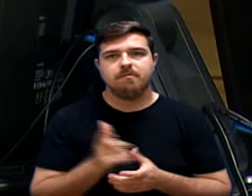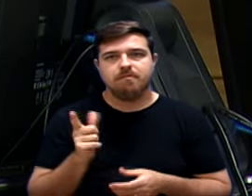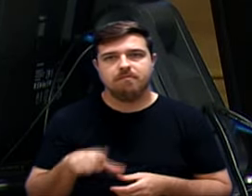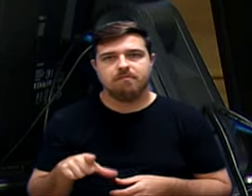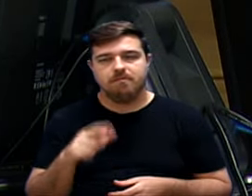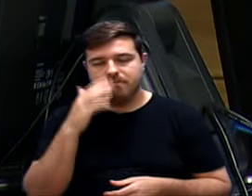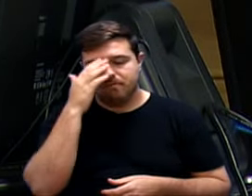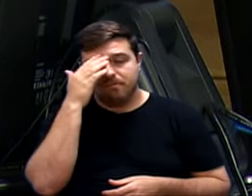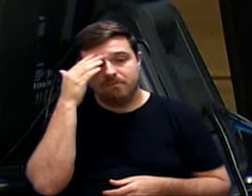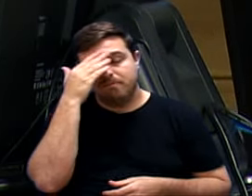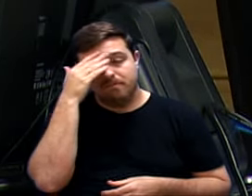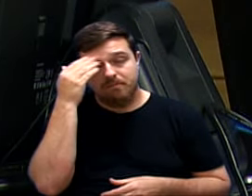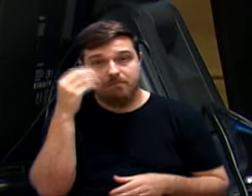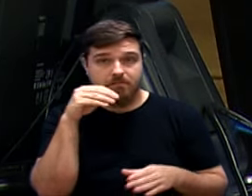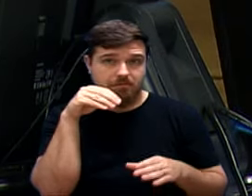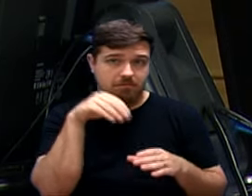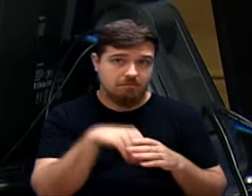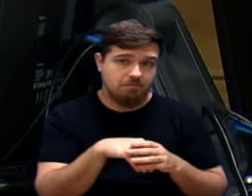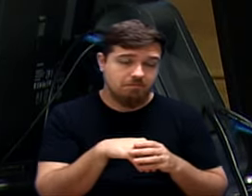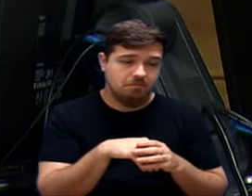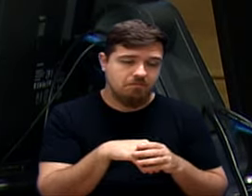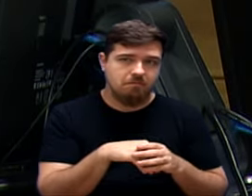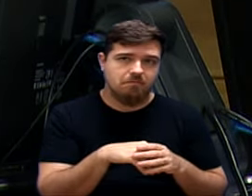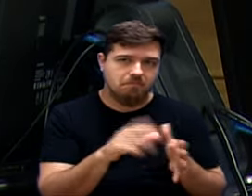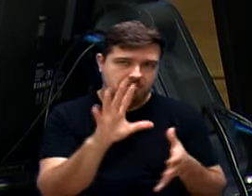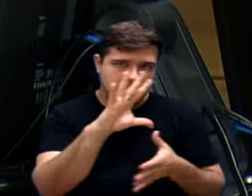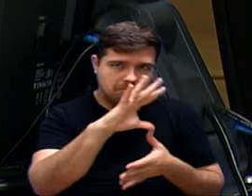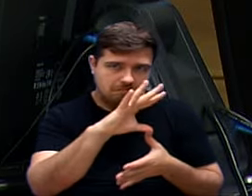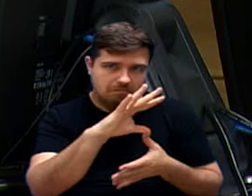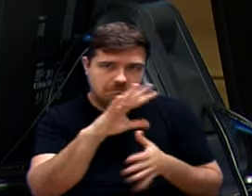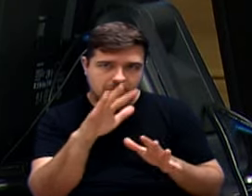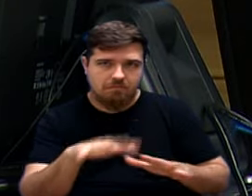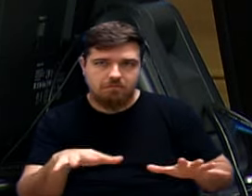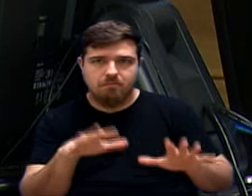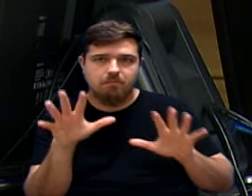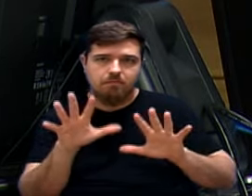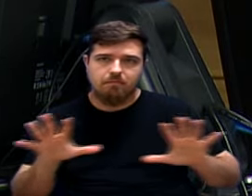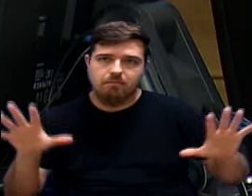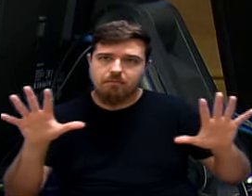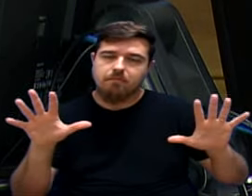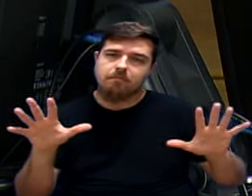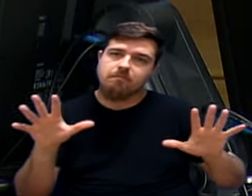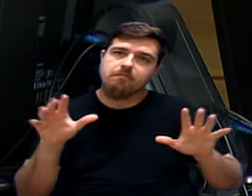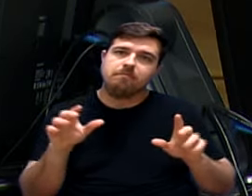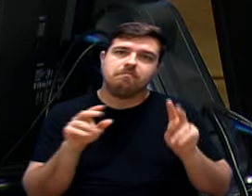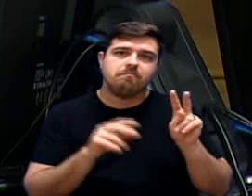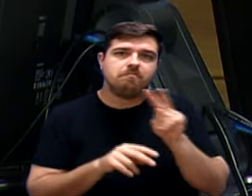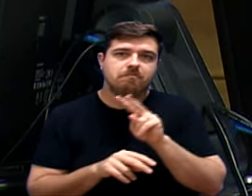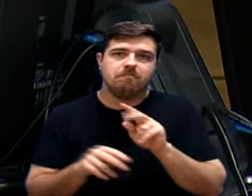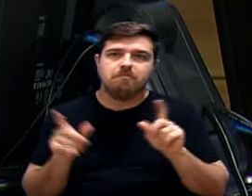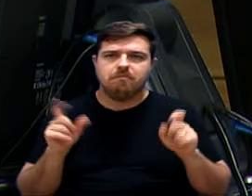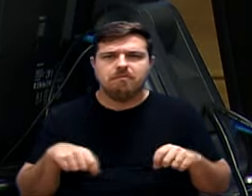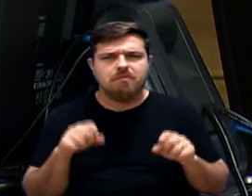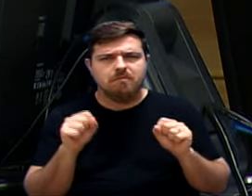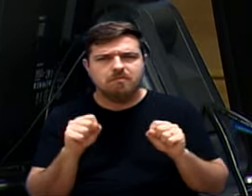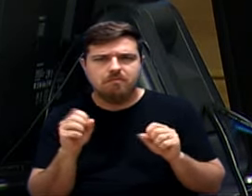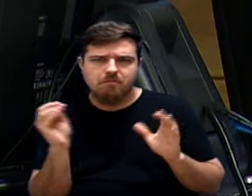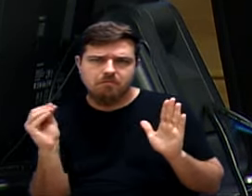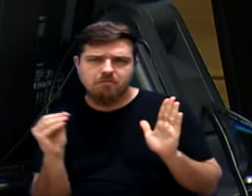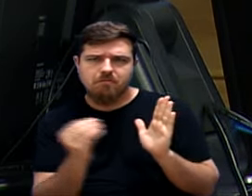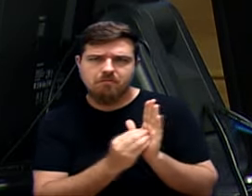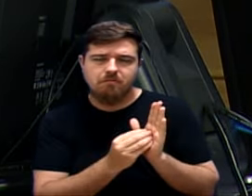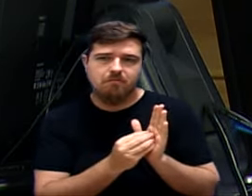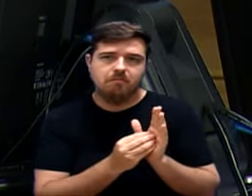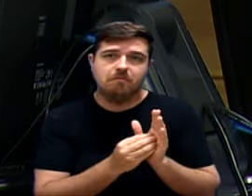eh dentro desse traçado do do da da do macrozoneamento ali poderia ser contemplado também